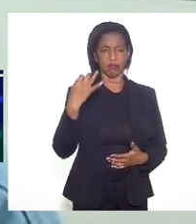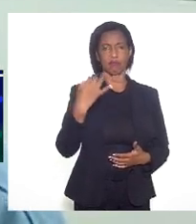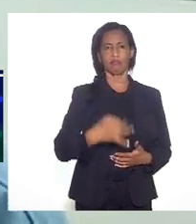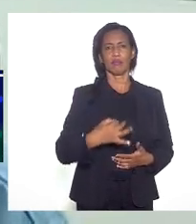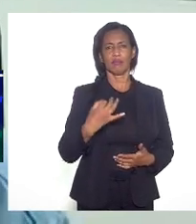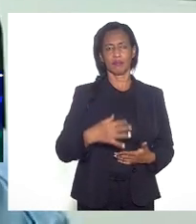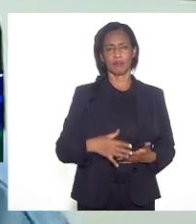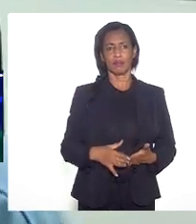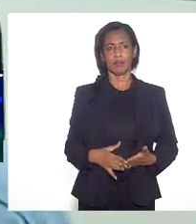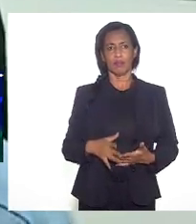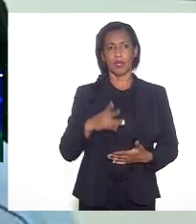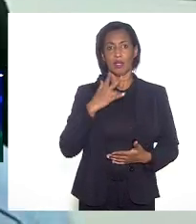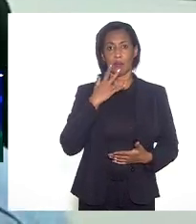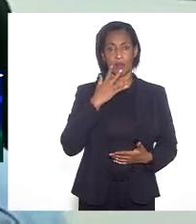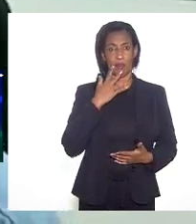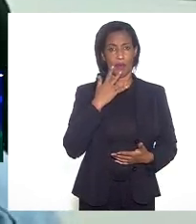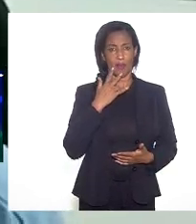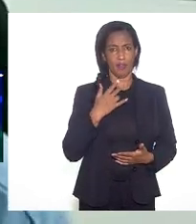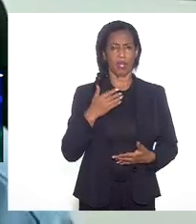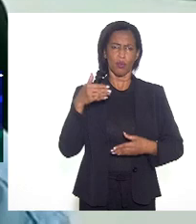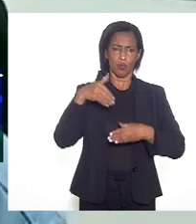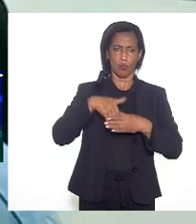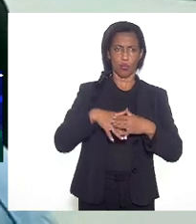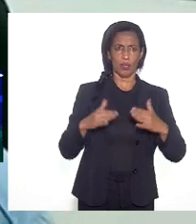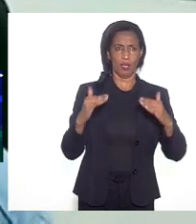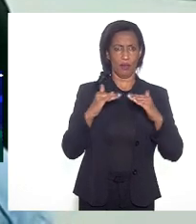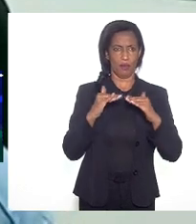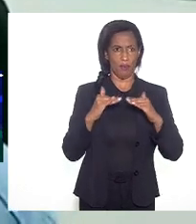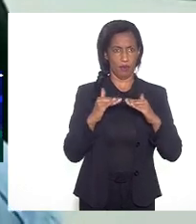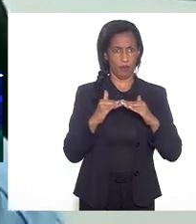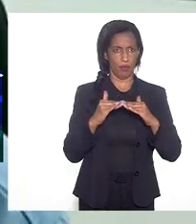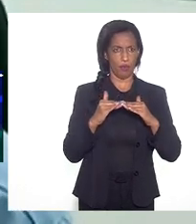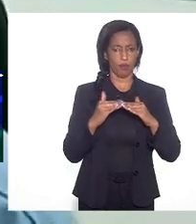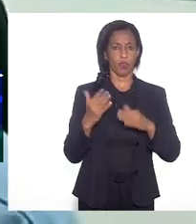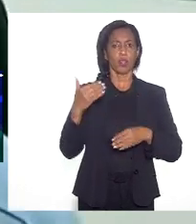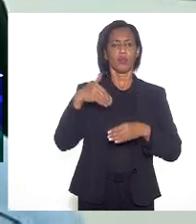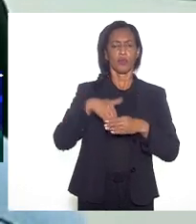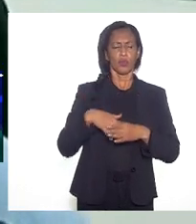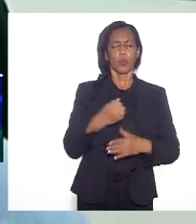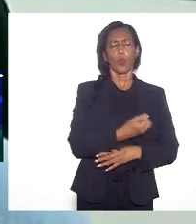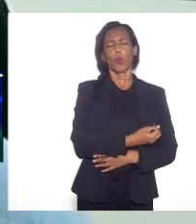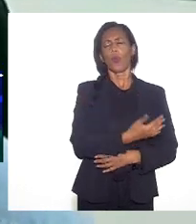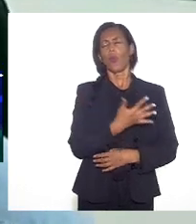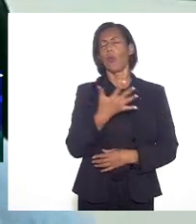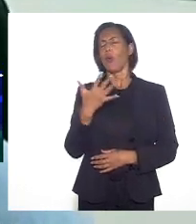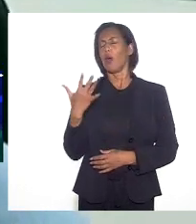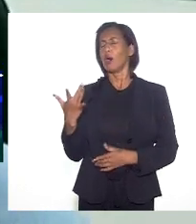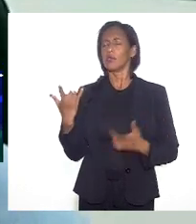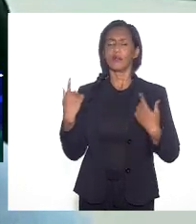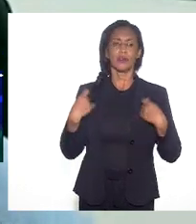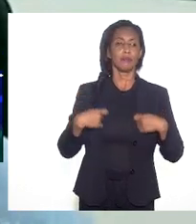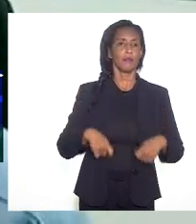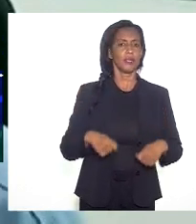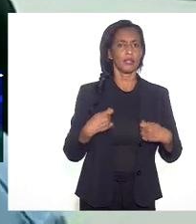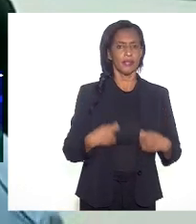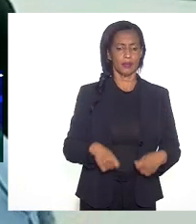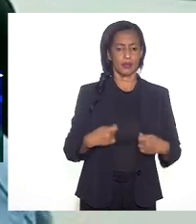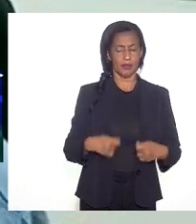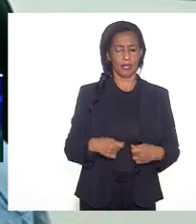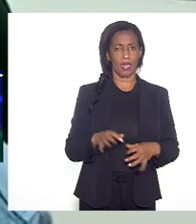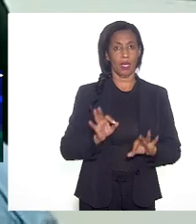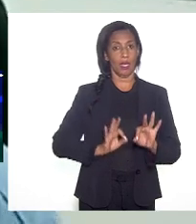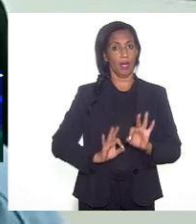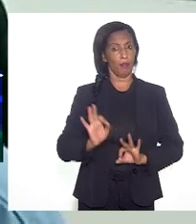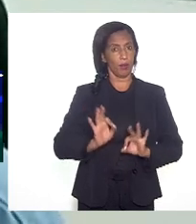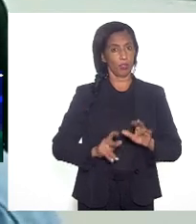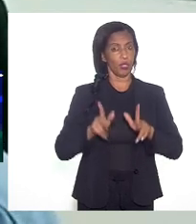dizer que votei a favor e votaria quantas vezes fosse necessário a